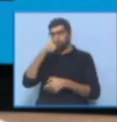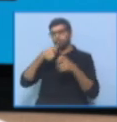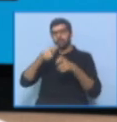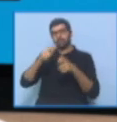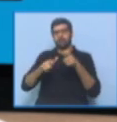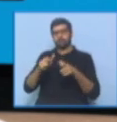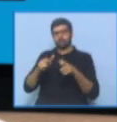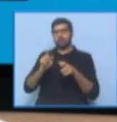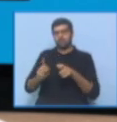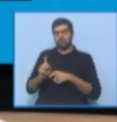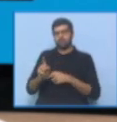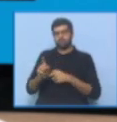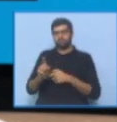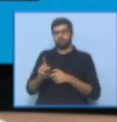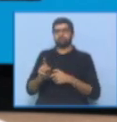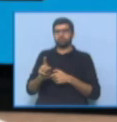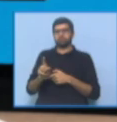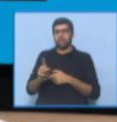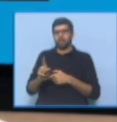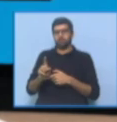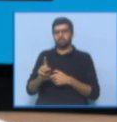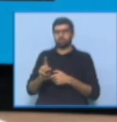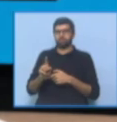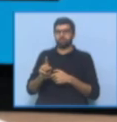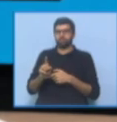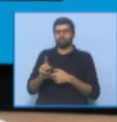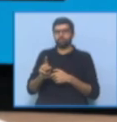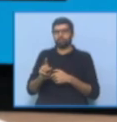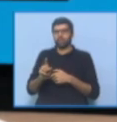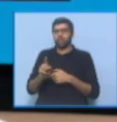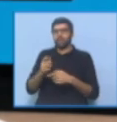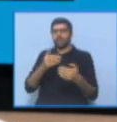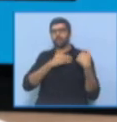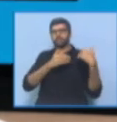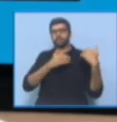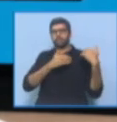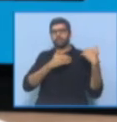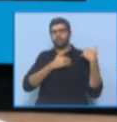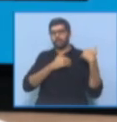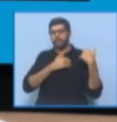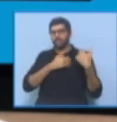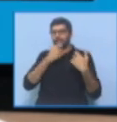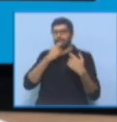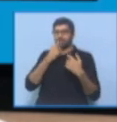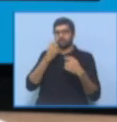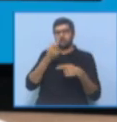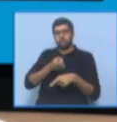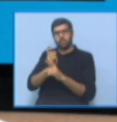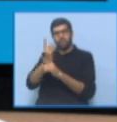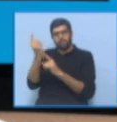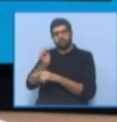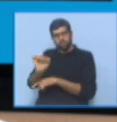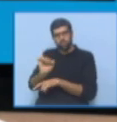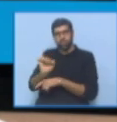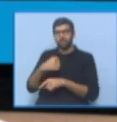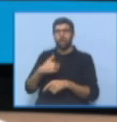humanitária que não pode passar ao lado da responsabilidade daqueles que têm a responsabilidade de agir. E já está a passar